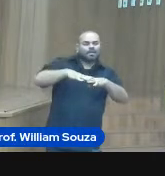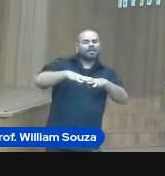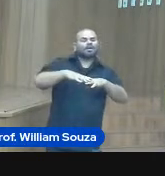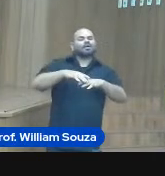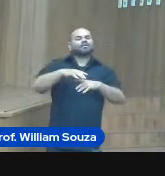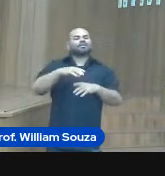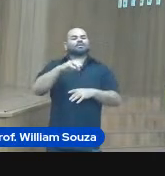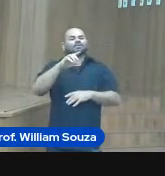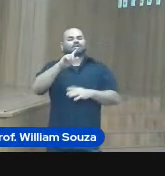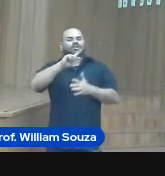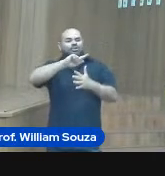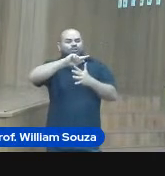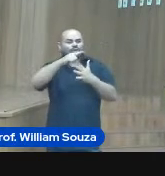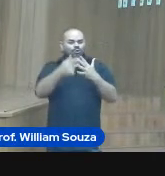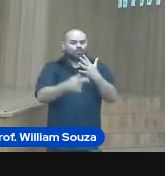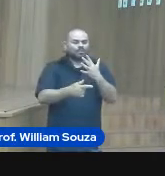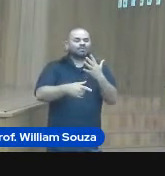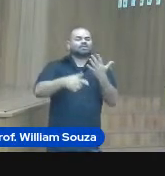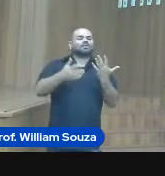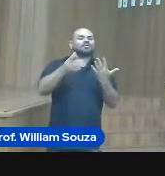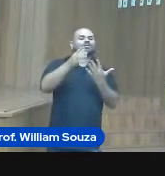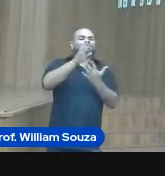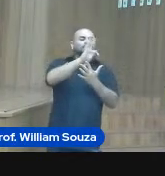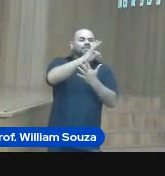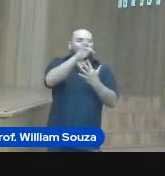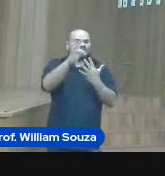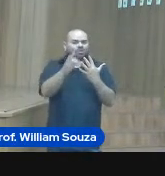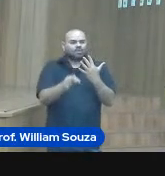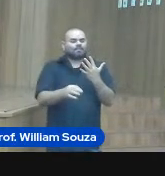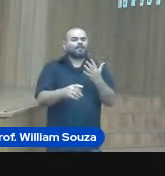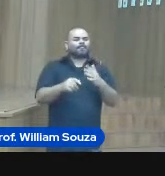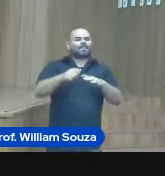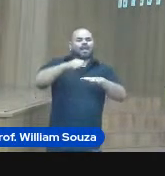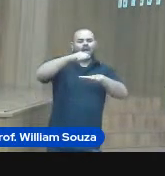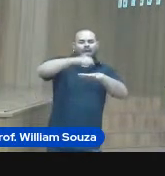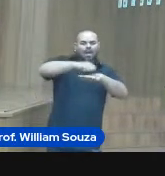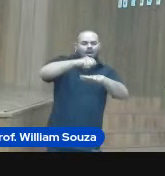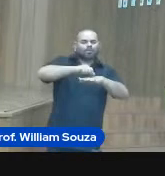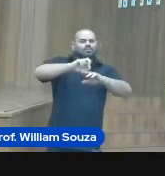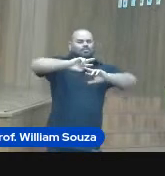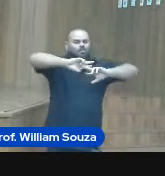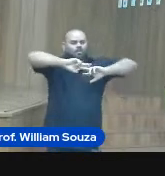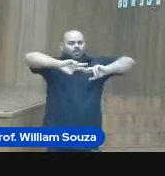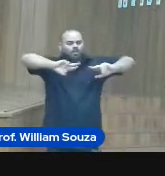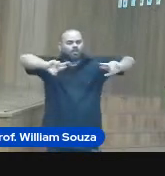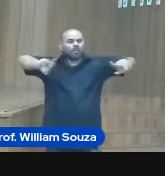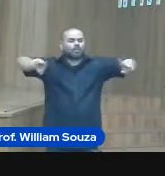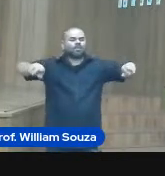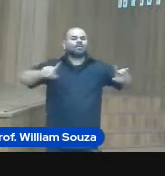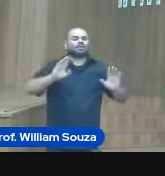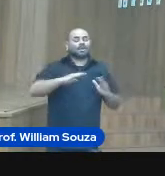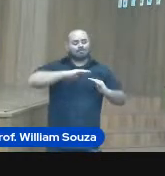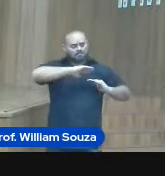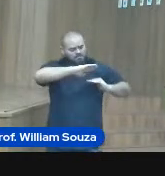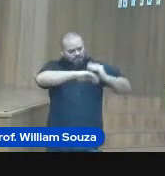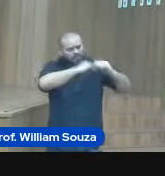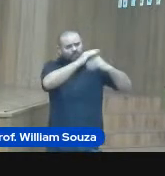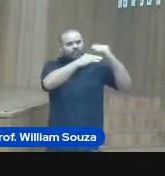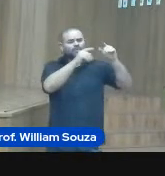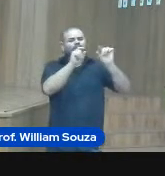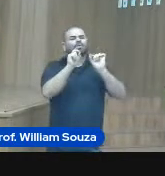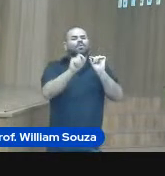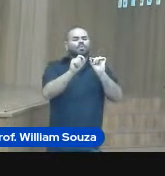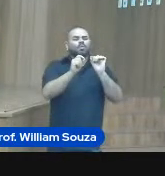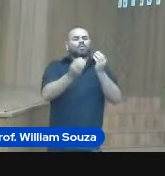trigonometria, principalmente, por exemplo, né, da álgebra, etc., ela se desenvolveu à luz de uma